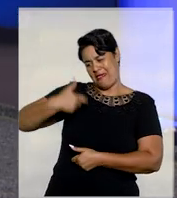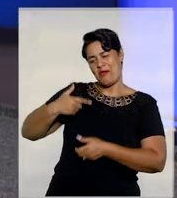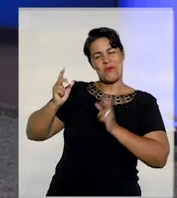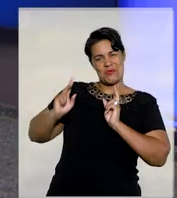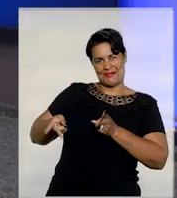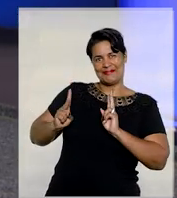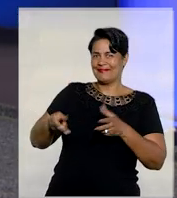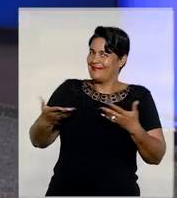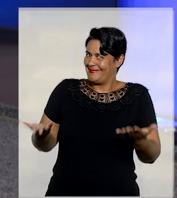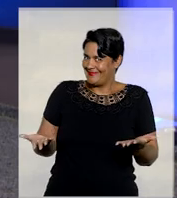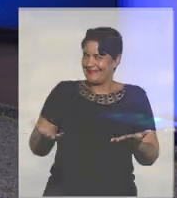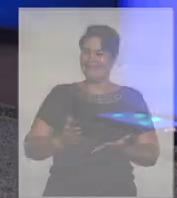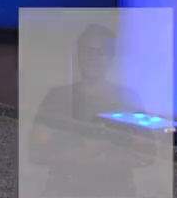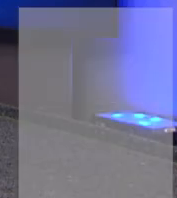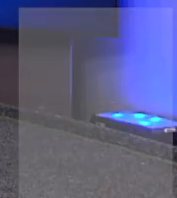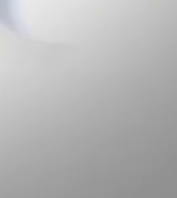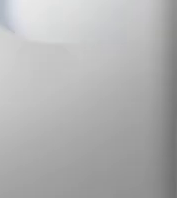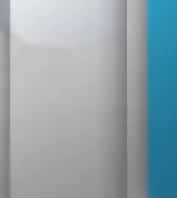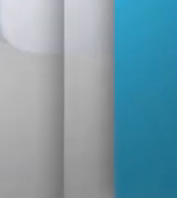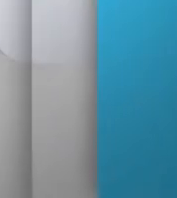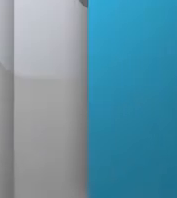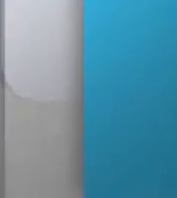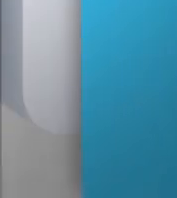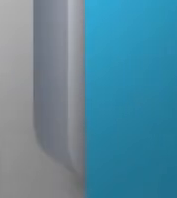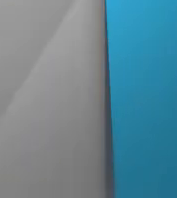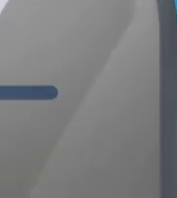continua comigo, Fátima Uchoa.